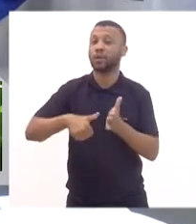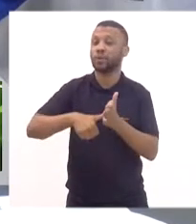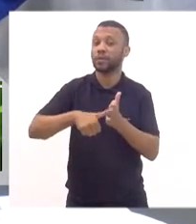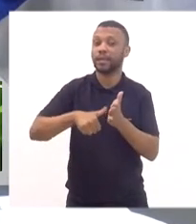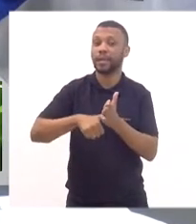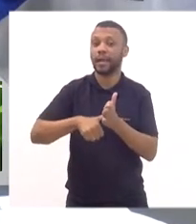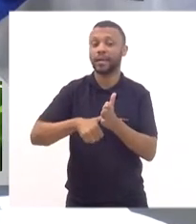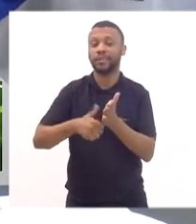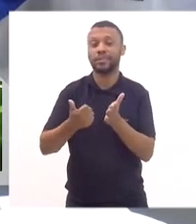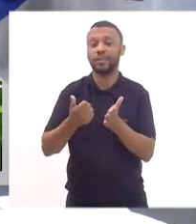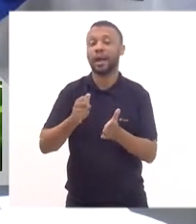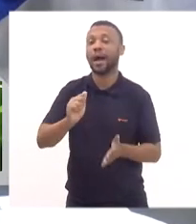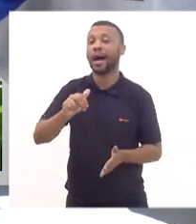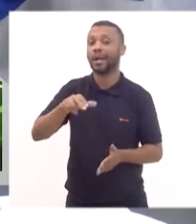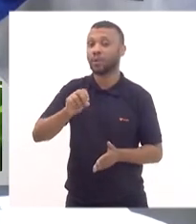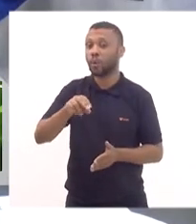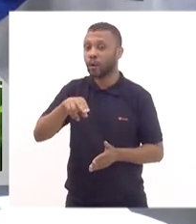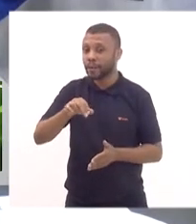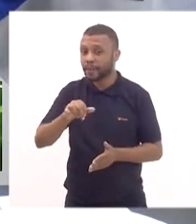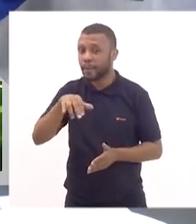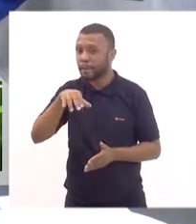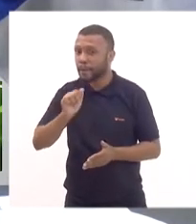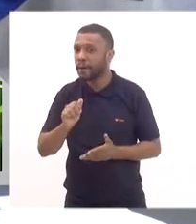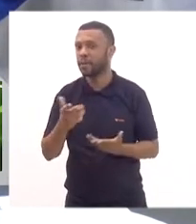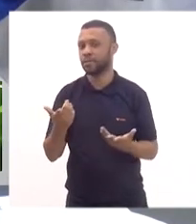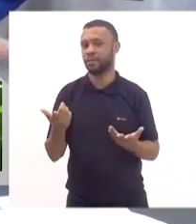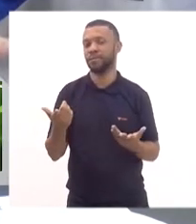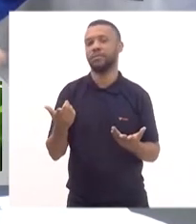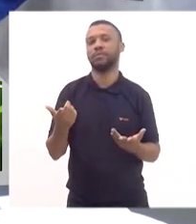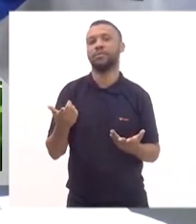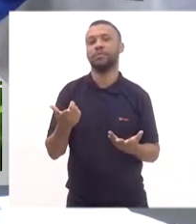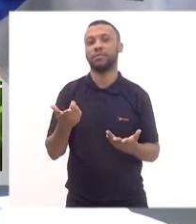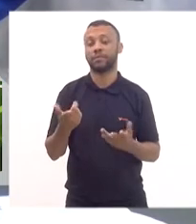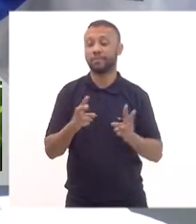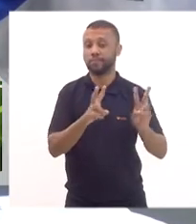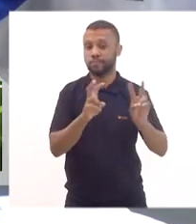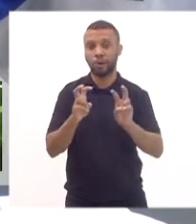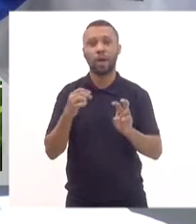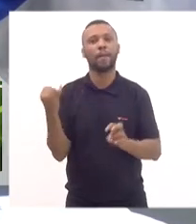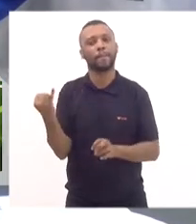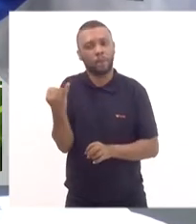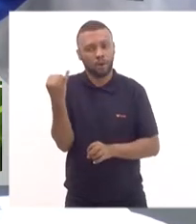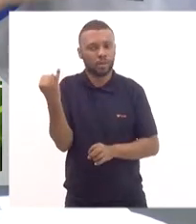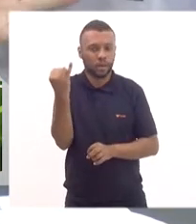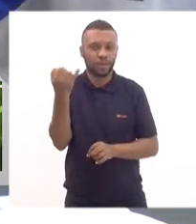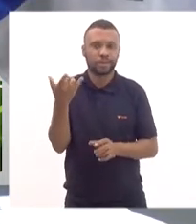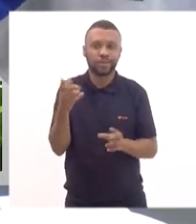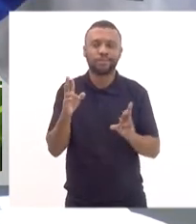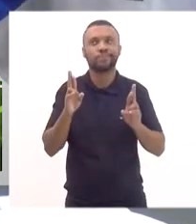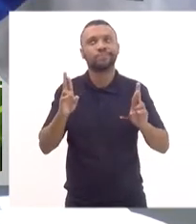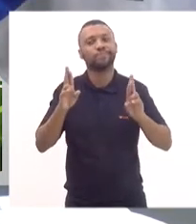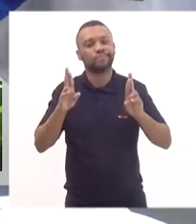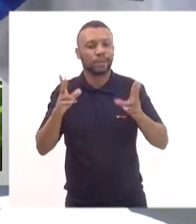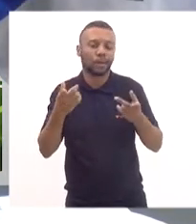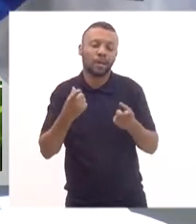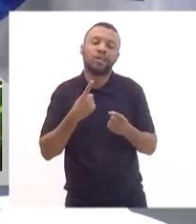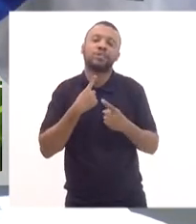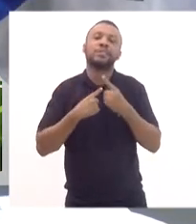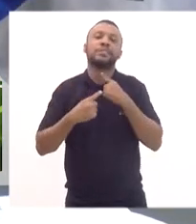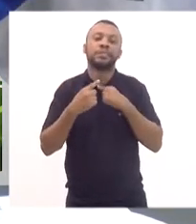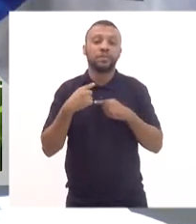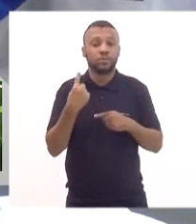Tem um controlador autônomo? São questões relevantes, obrigadas a ter. É o desejo